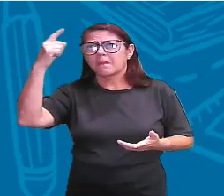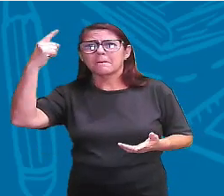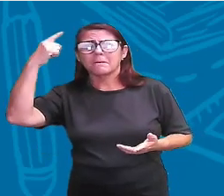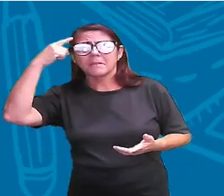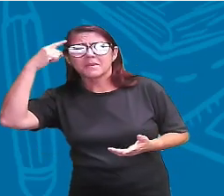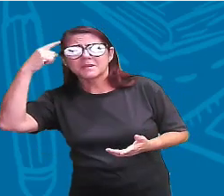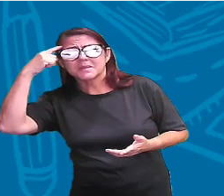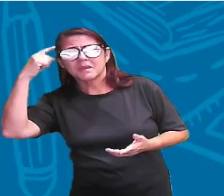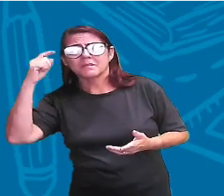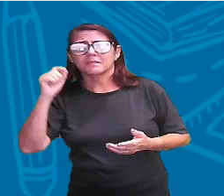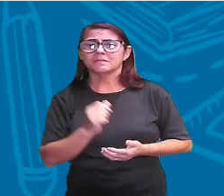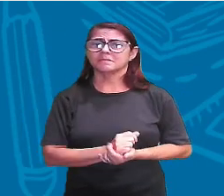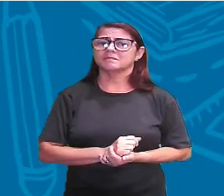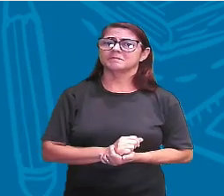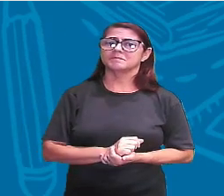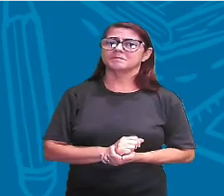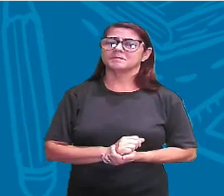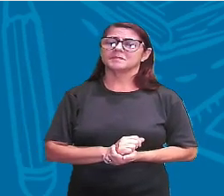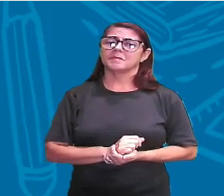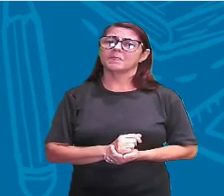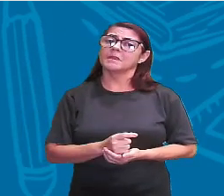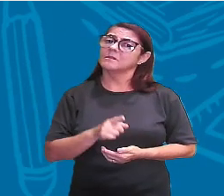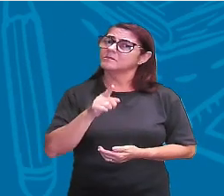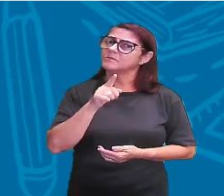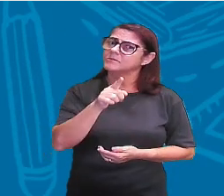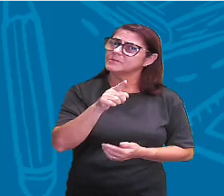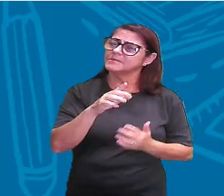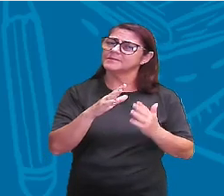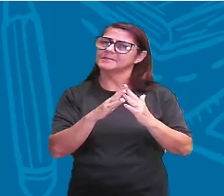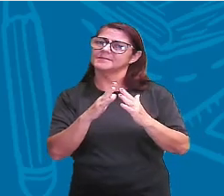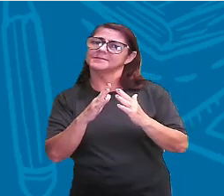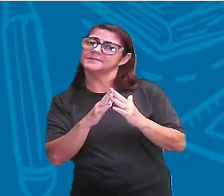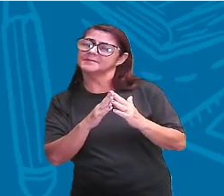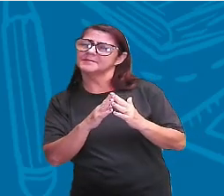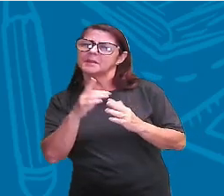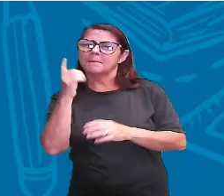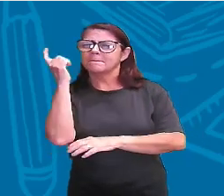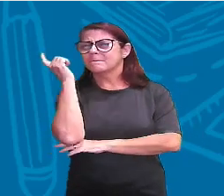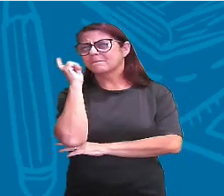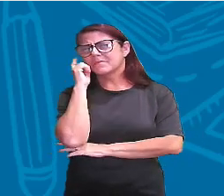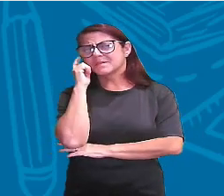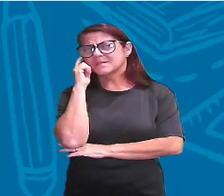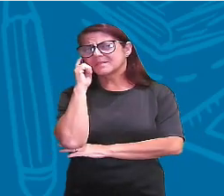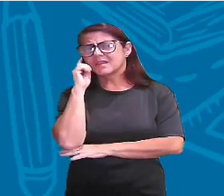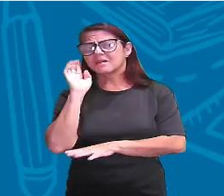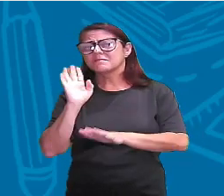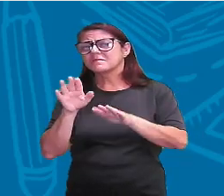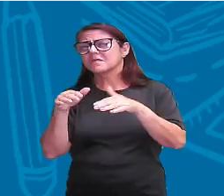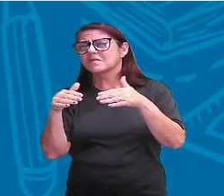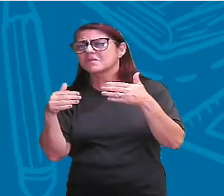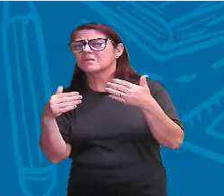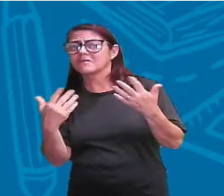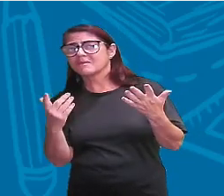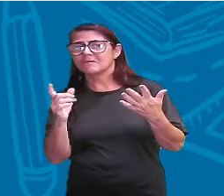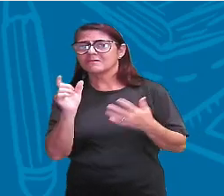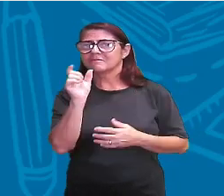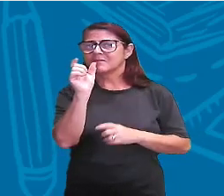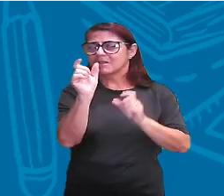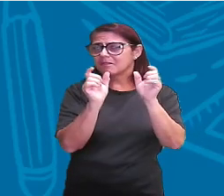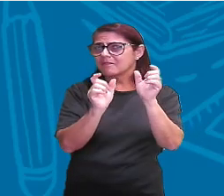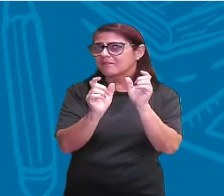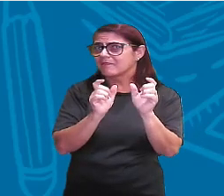mente os pronomes interrogativos? Então, você aí de casa já começa a pensar quais seriam as palavras que a gente